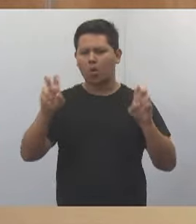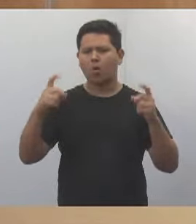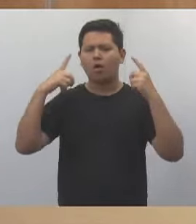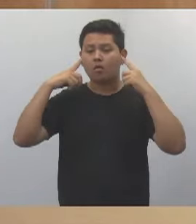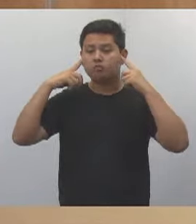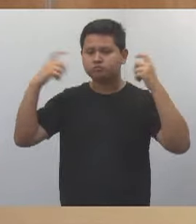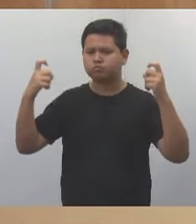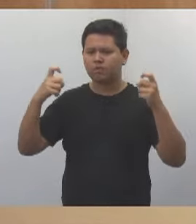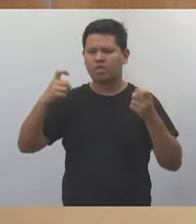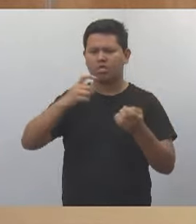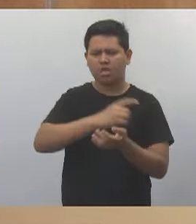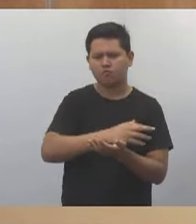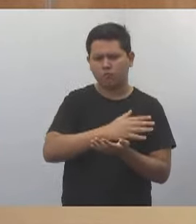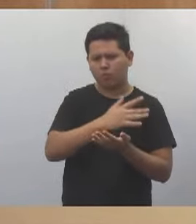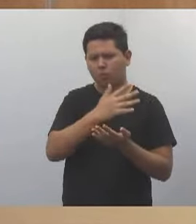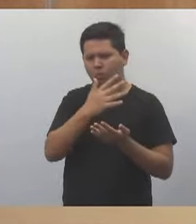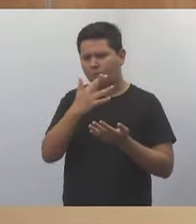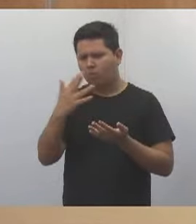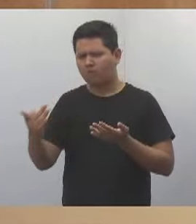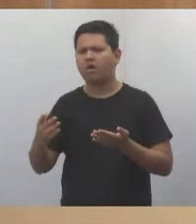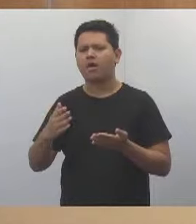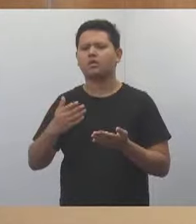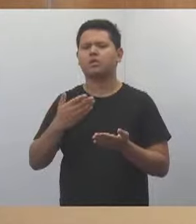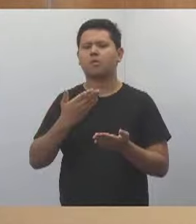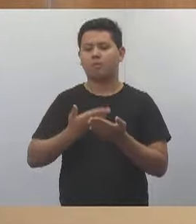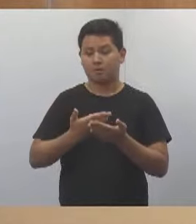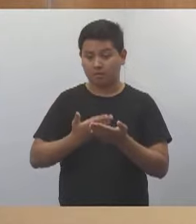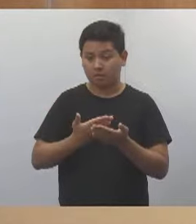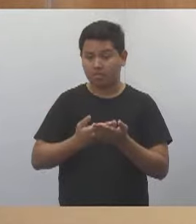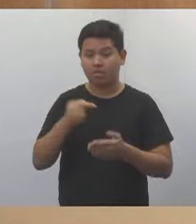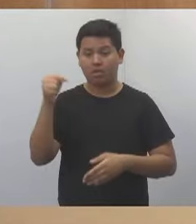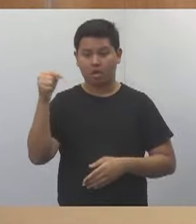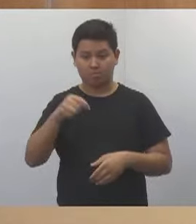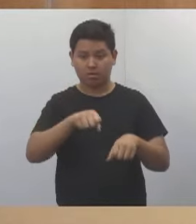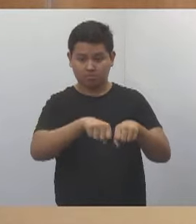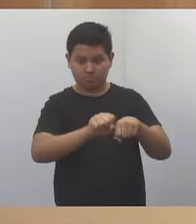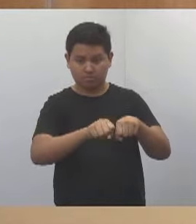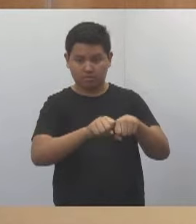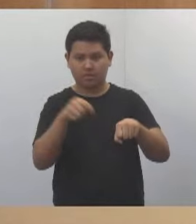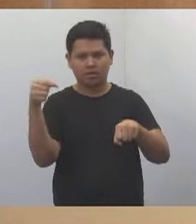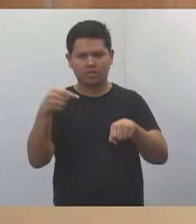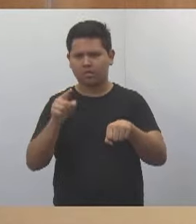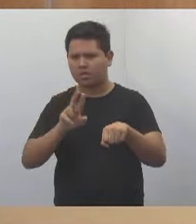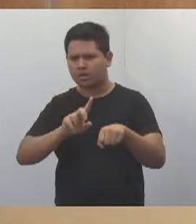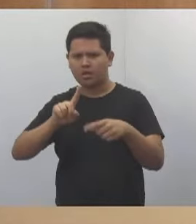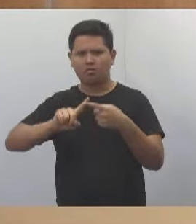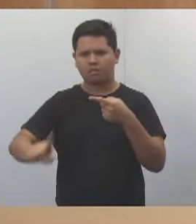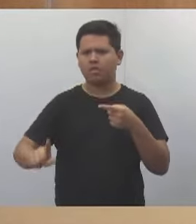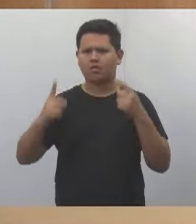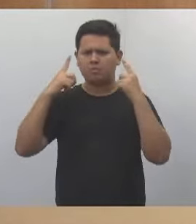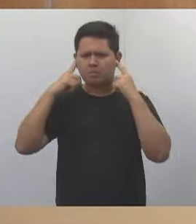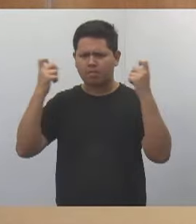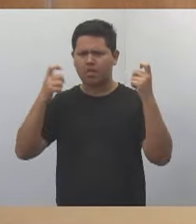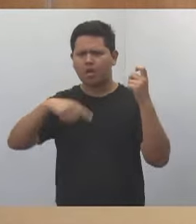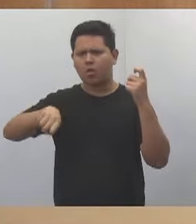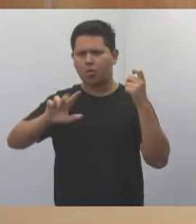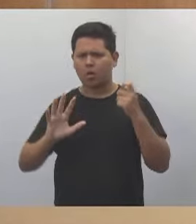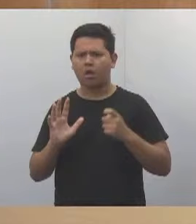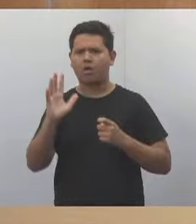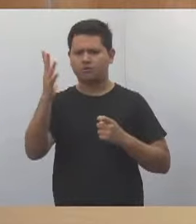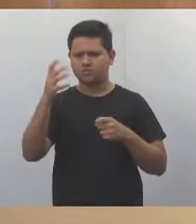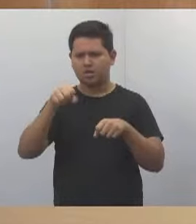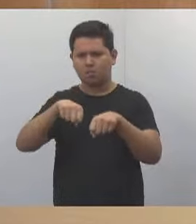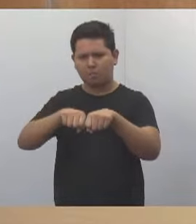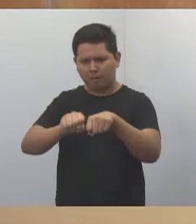passa por várias fases de estudo para que aquela moto não cause transtorno quando ela venha a ser